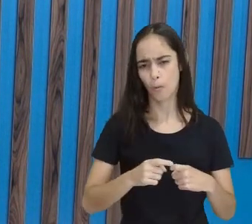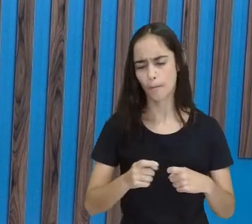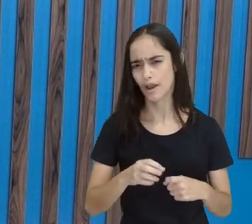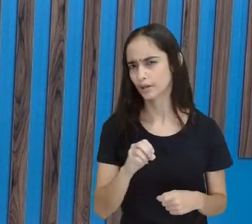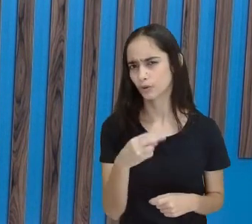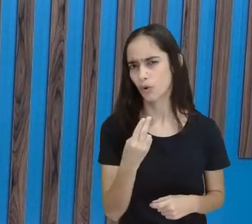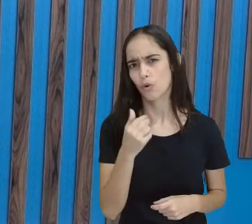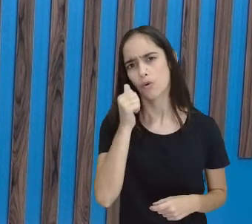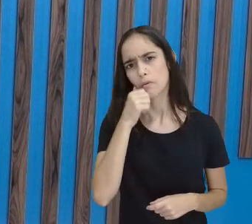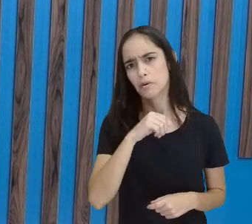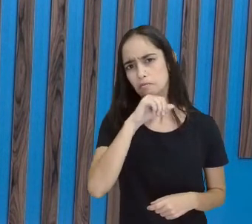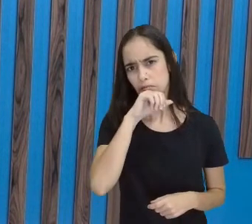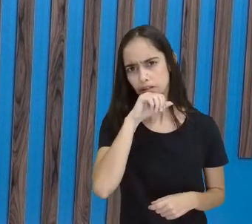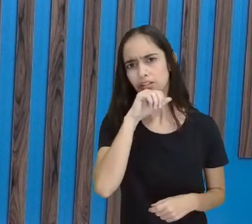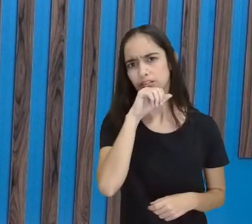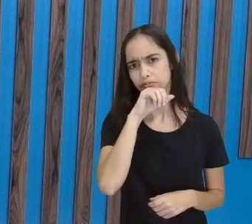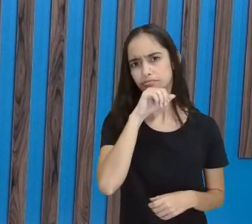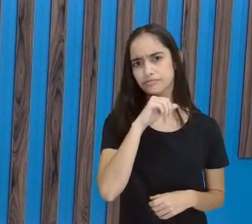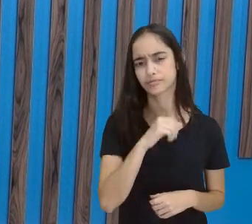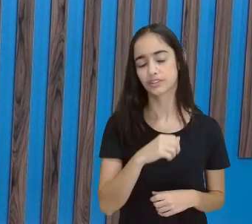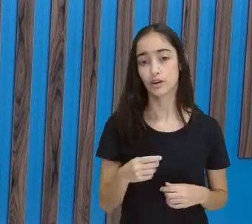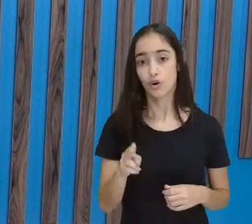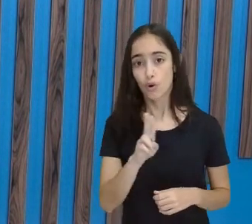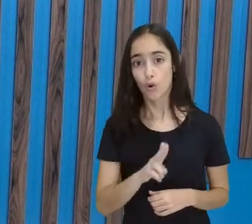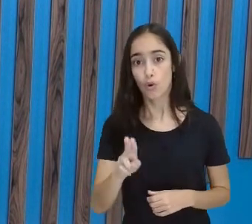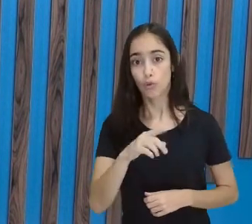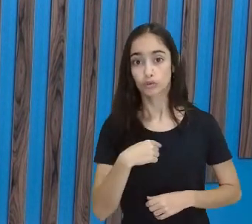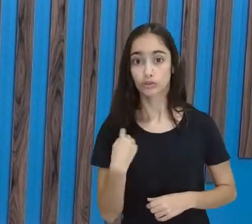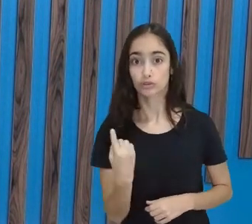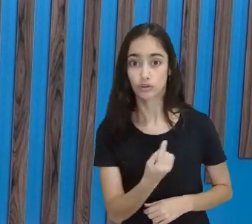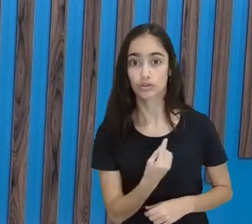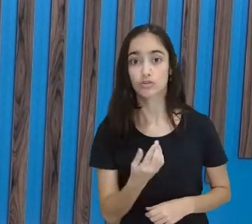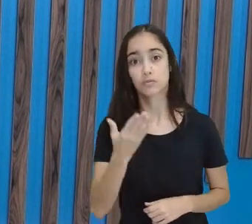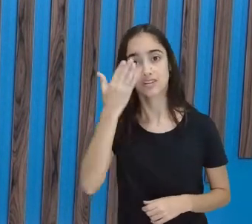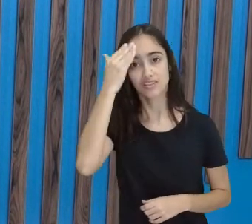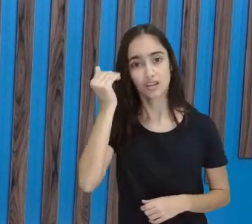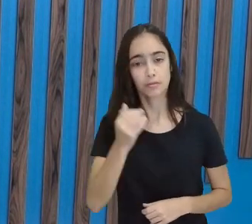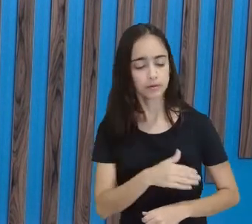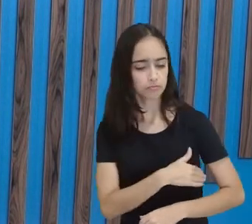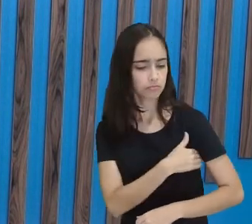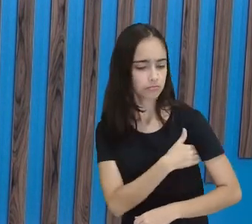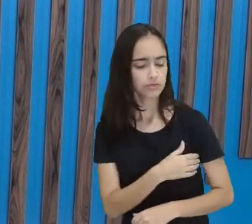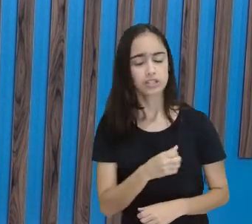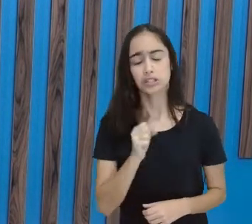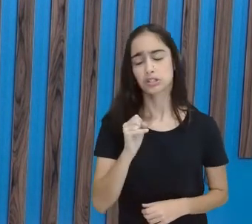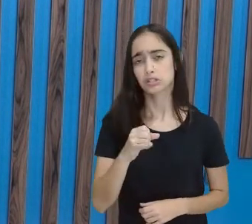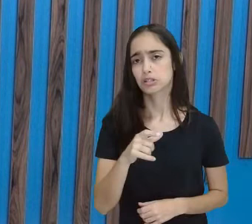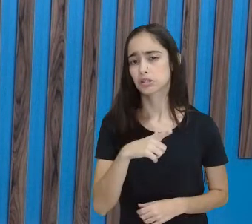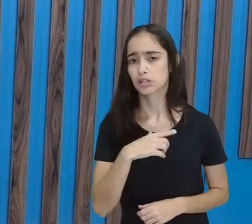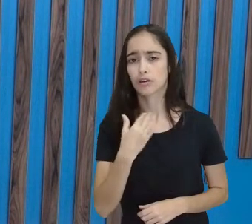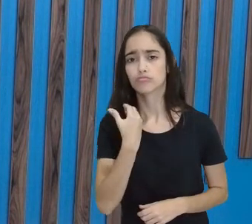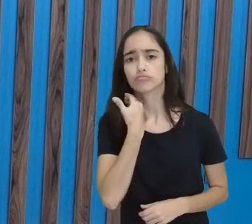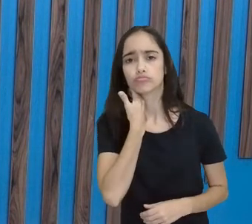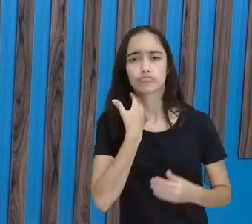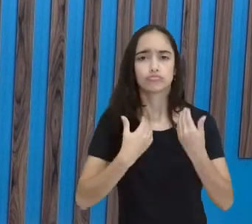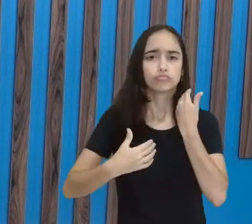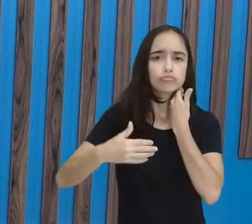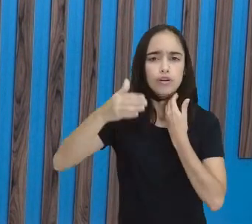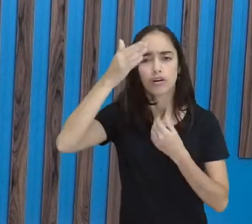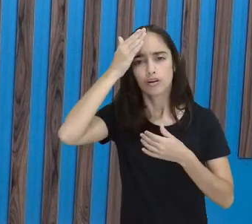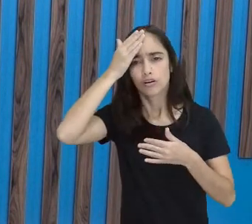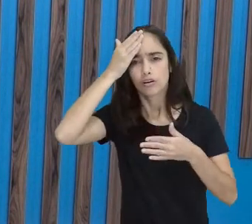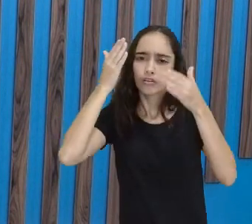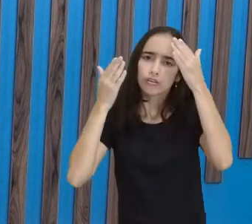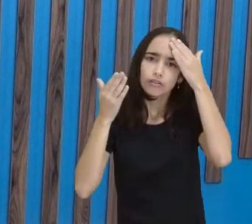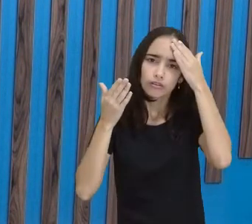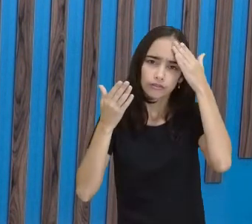nós, geralmente usa para saber a temperatura do nosso corpo, para saber se estamos com febre, né? Para saber se nosso